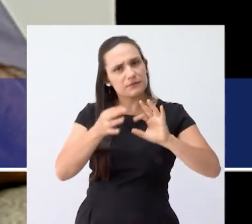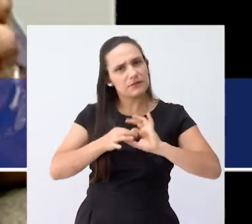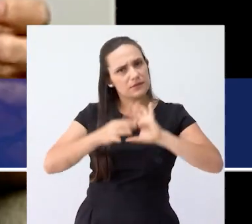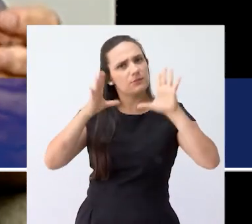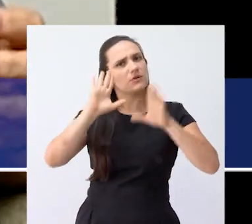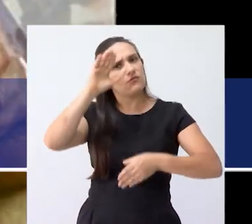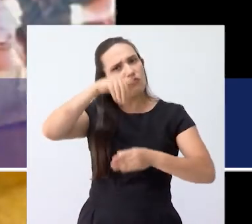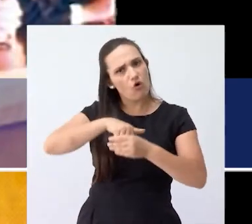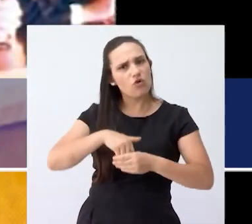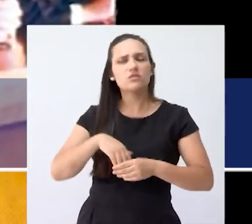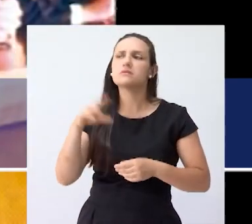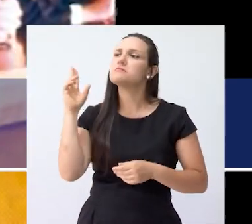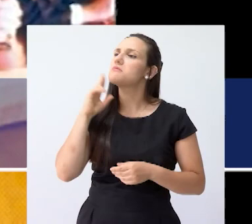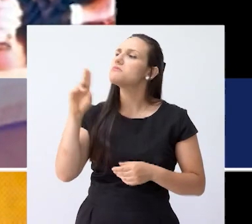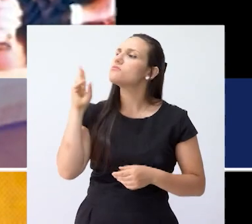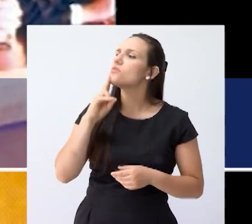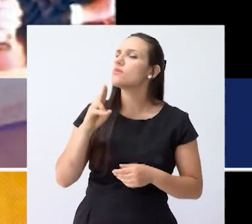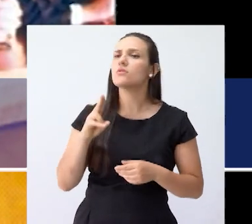ainda a Assembleia,